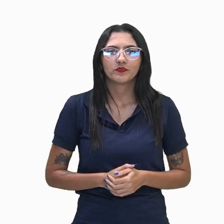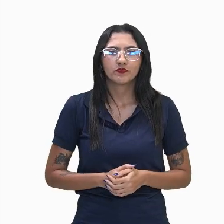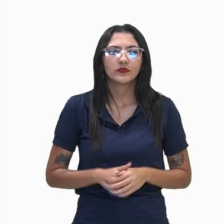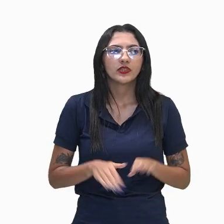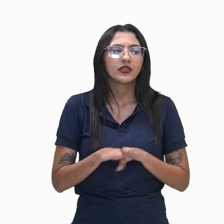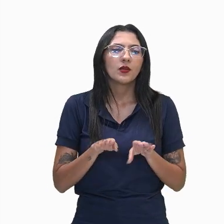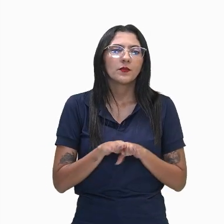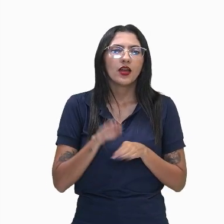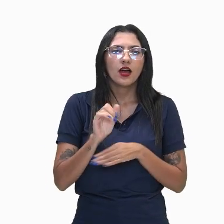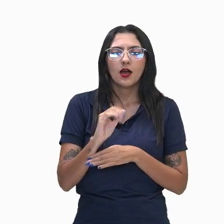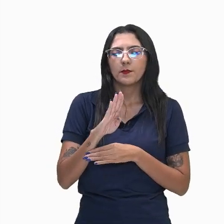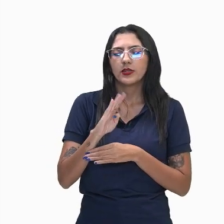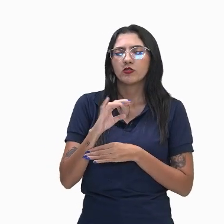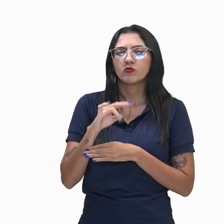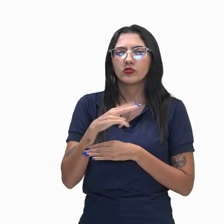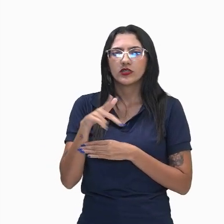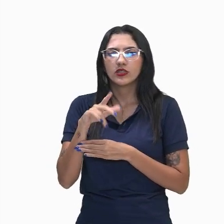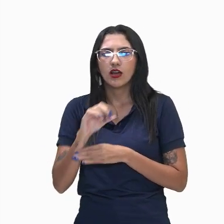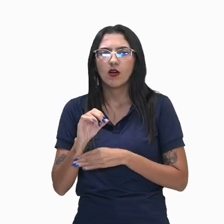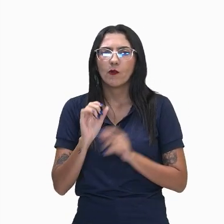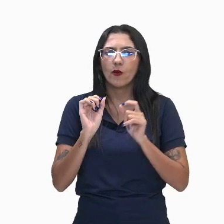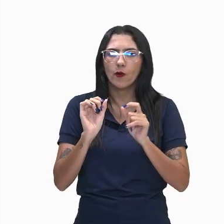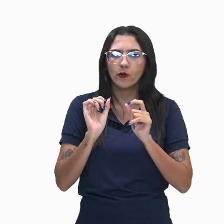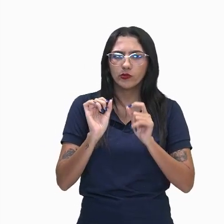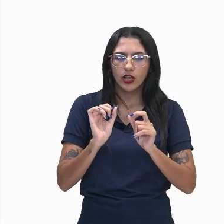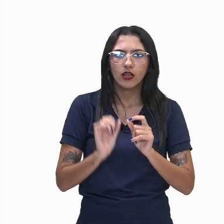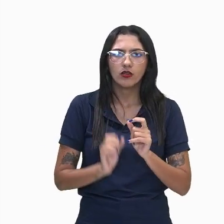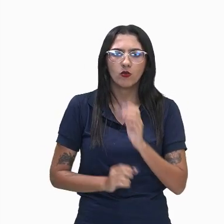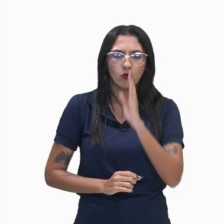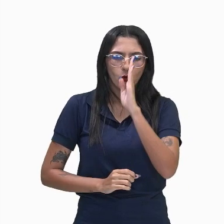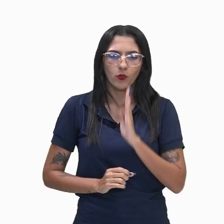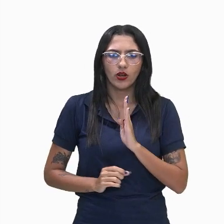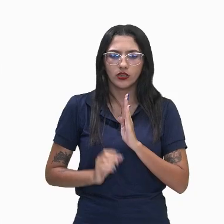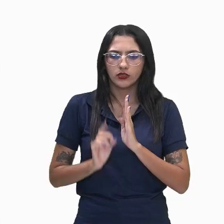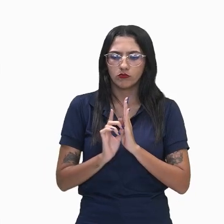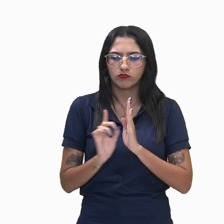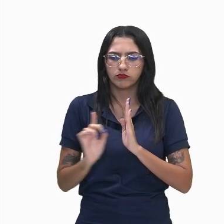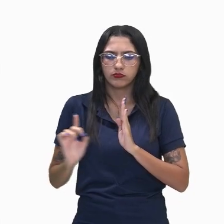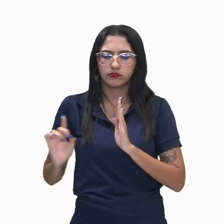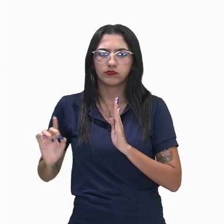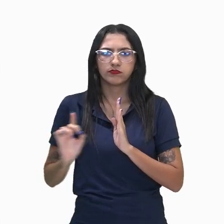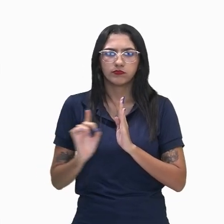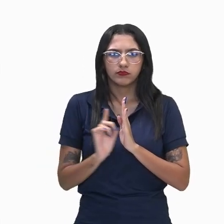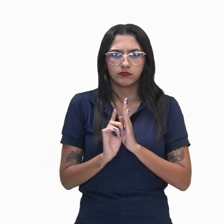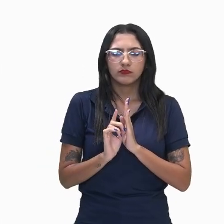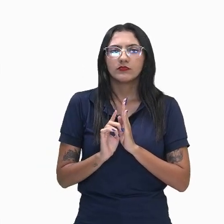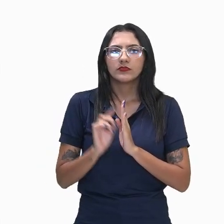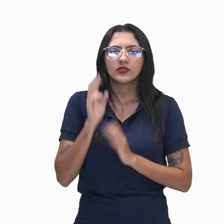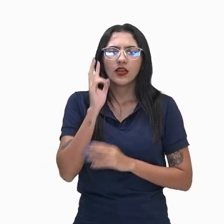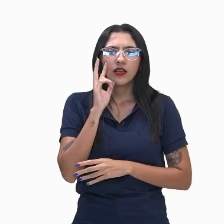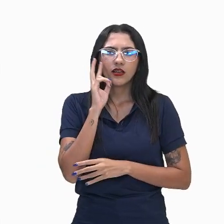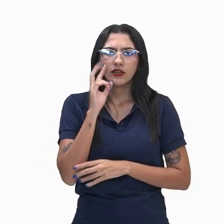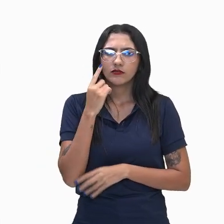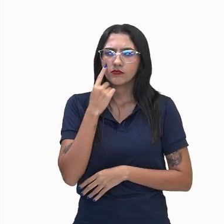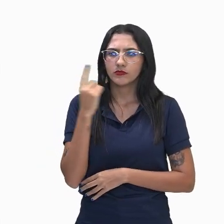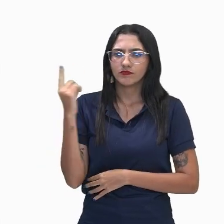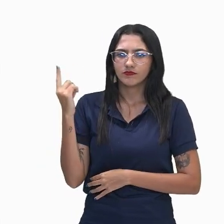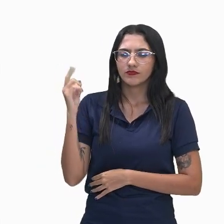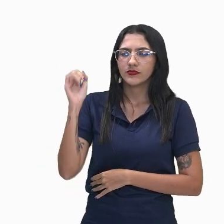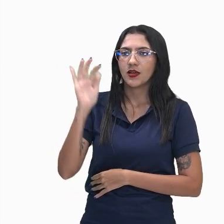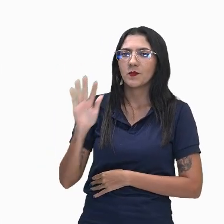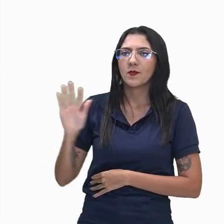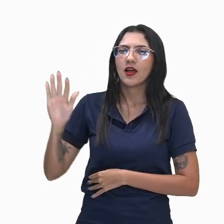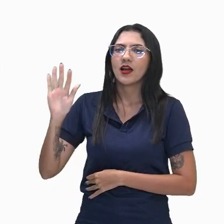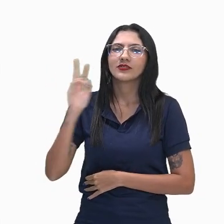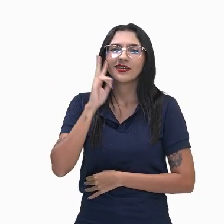de abdução, eu vou estar afastando do centro. Lembra da linha que eu falei? Olha aí para o nosso bonequinho da imagem.